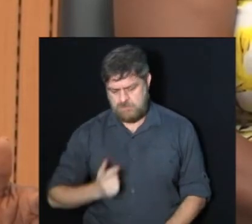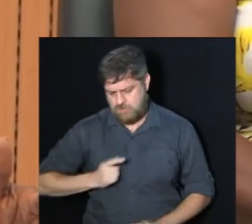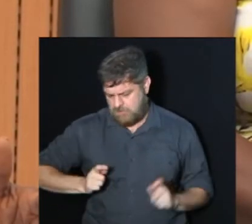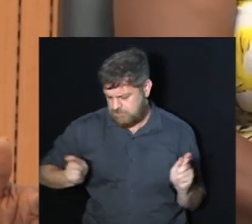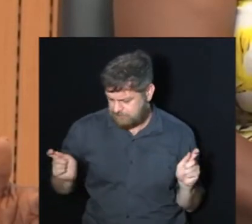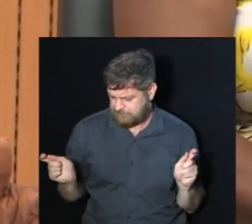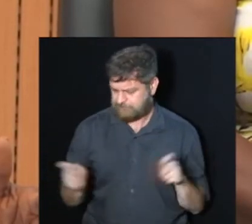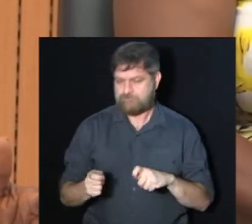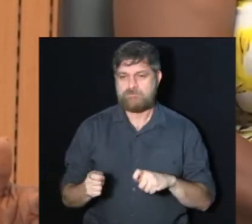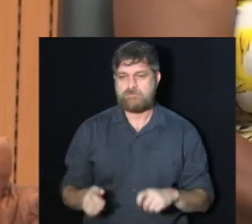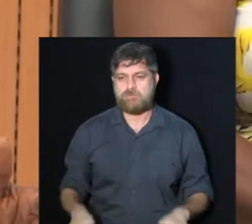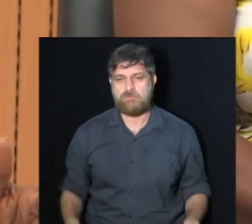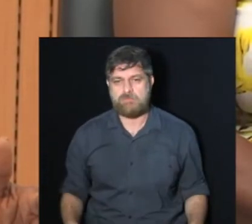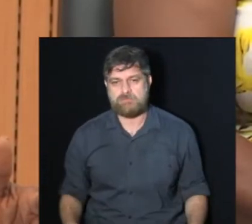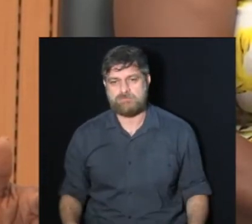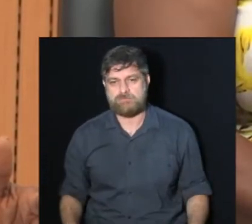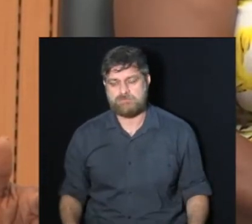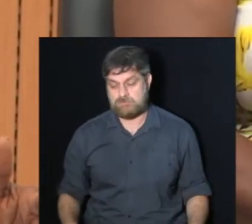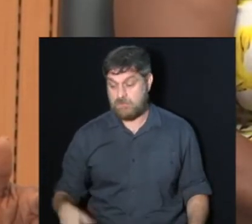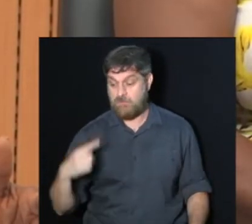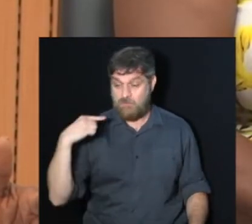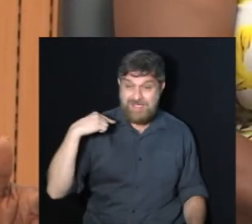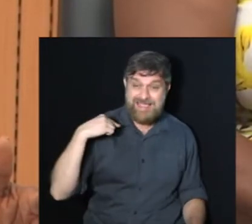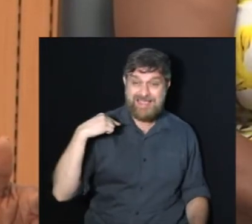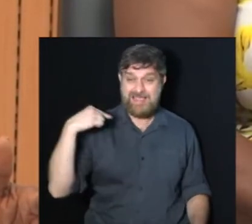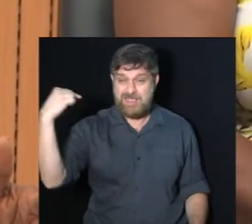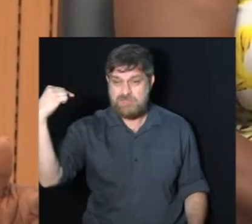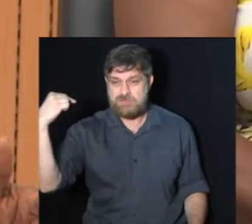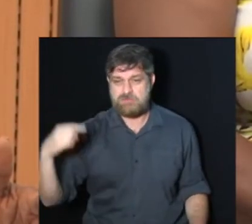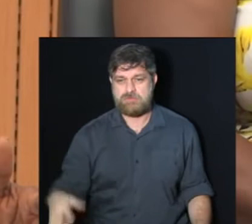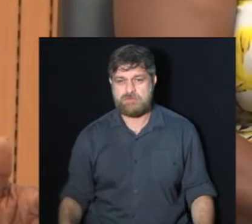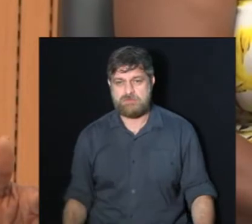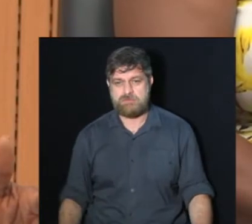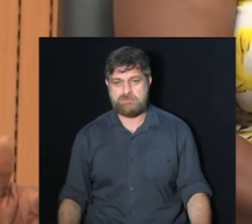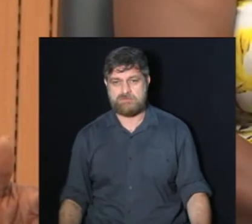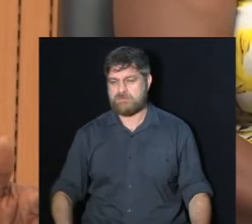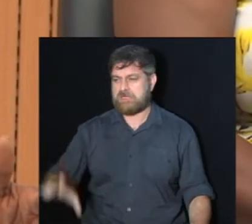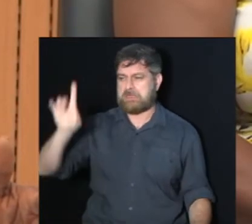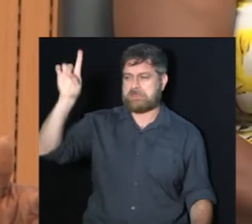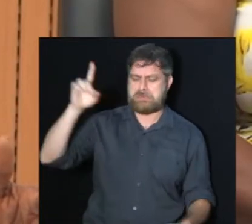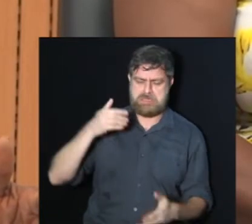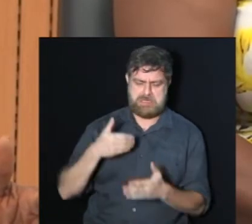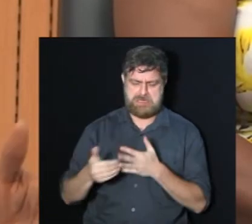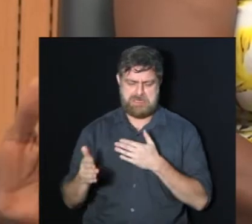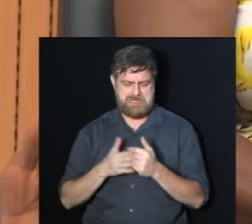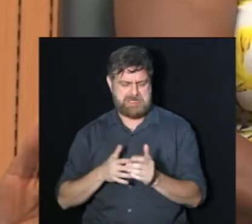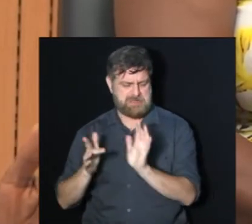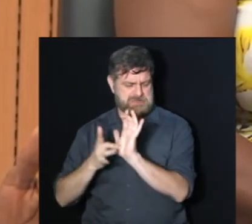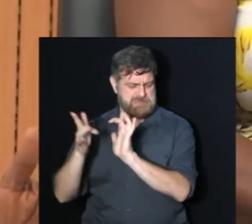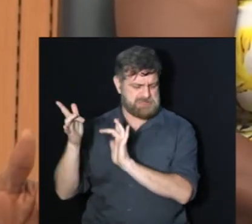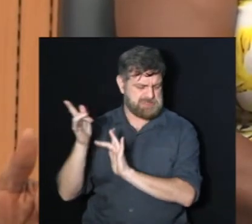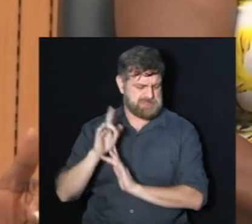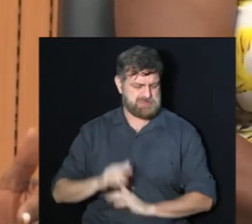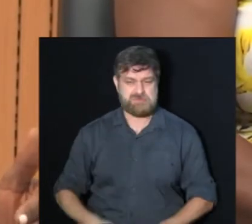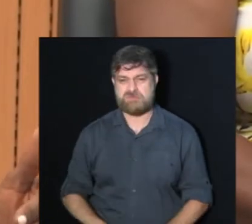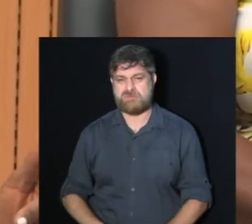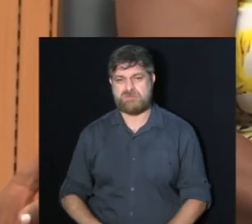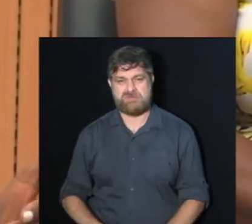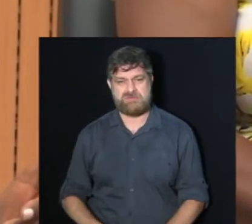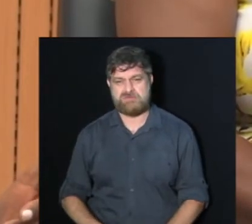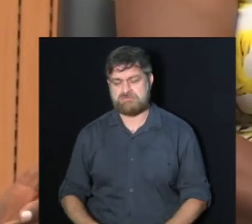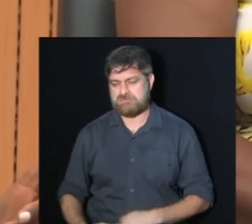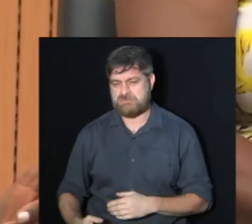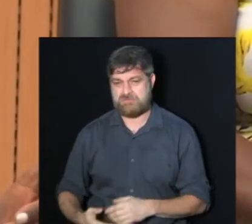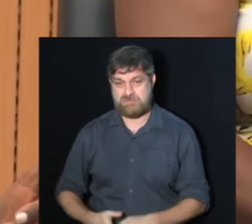capacidade de ter sido escolhido por Zambi-Umpungo, Deus, por Jesus, por Alá, por Jeová, por